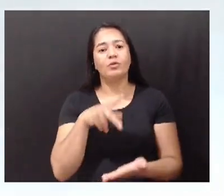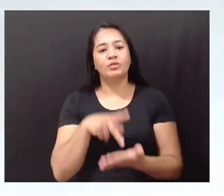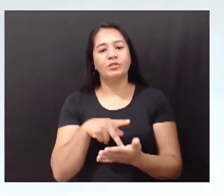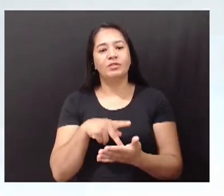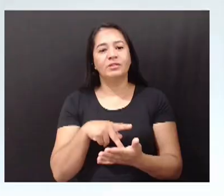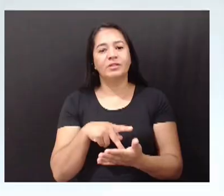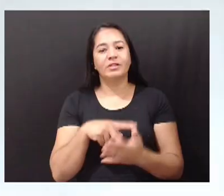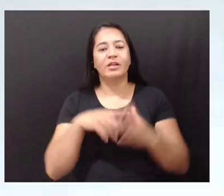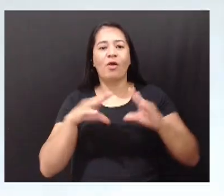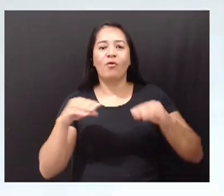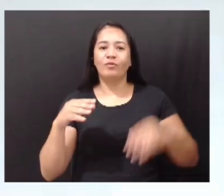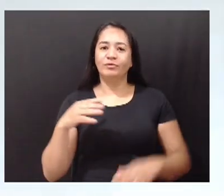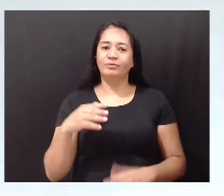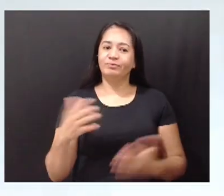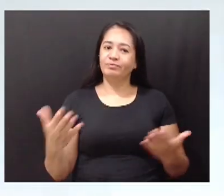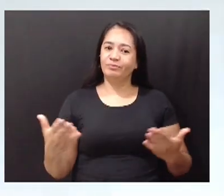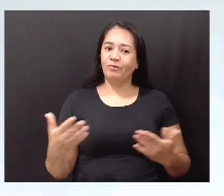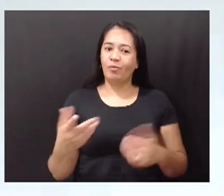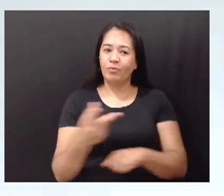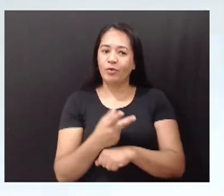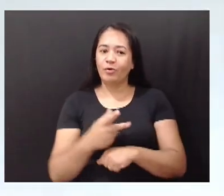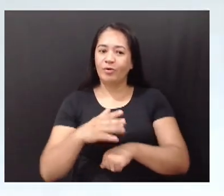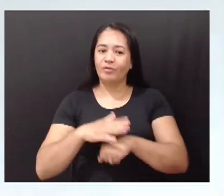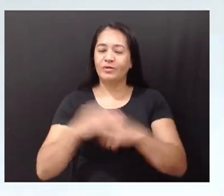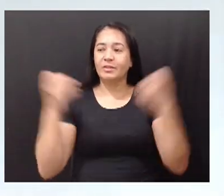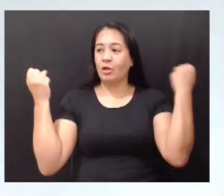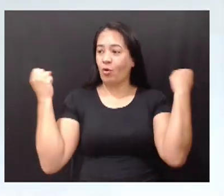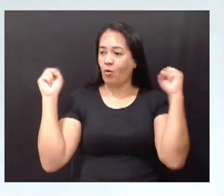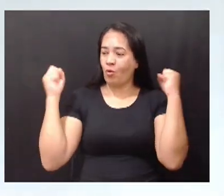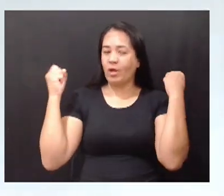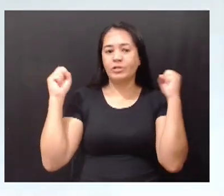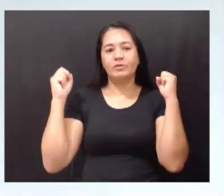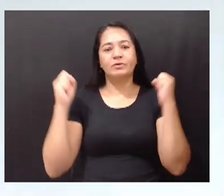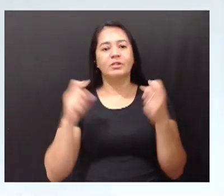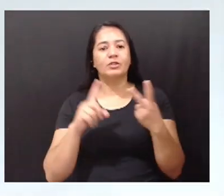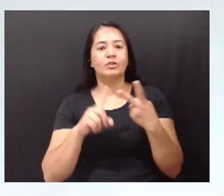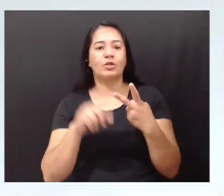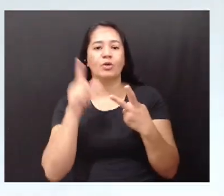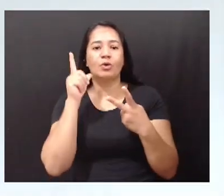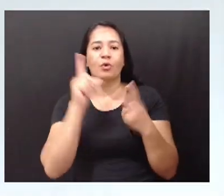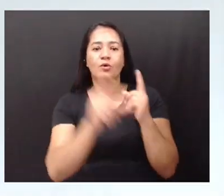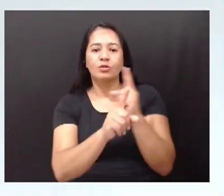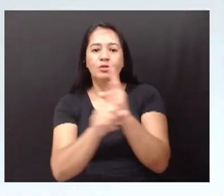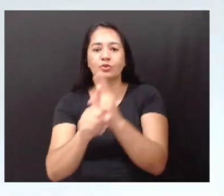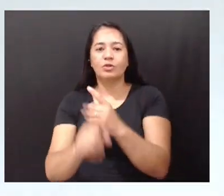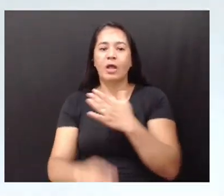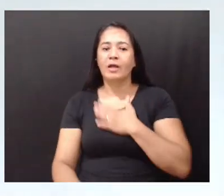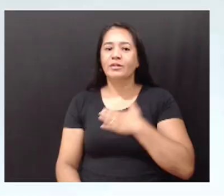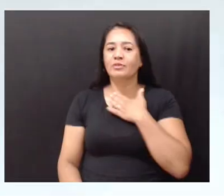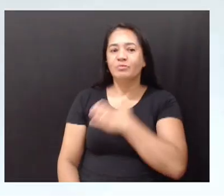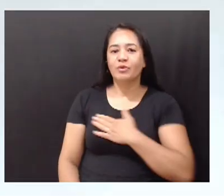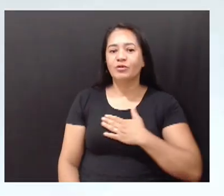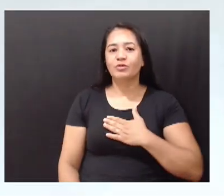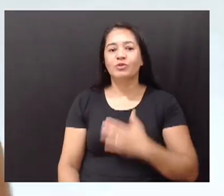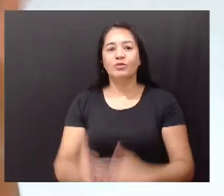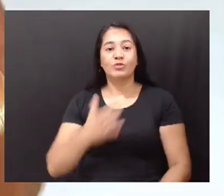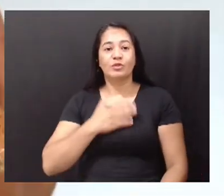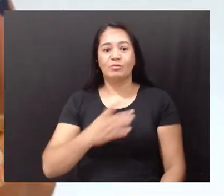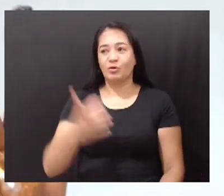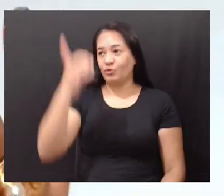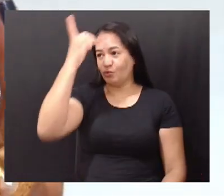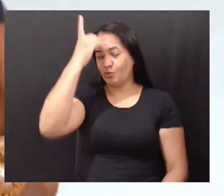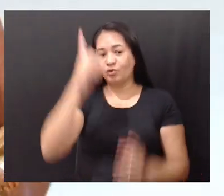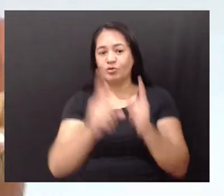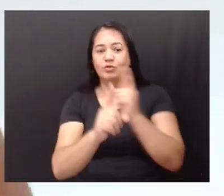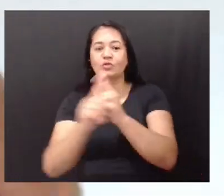bem-estar. Então, eu procuro fazer uma atividade física, eu consigo descobrir os meus hobbies, os meus talentos, não só na parte profissional, mas na minha